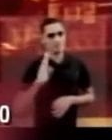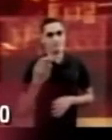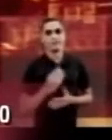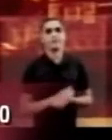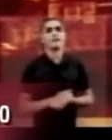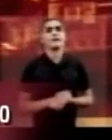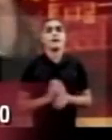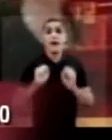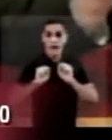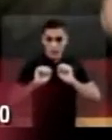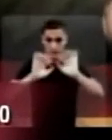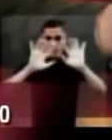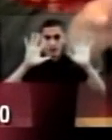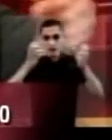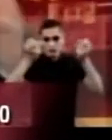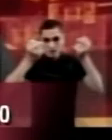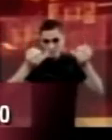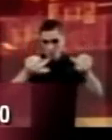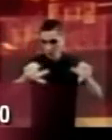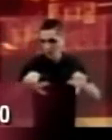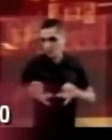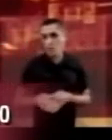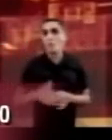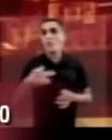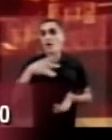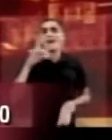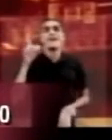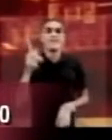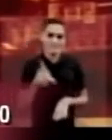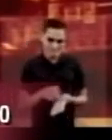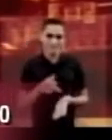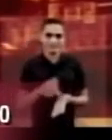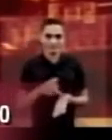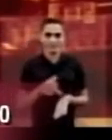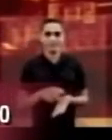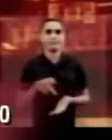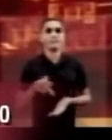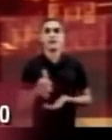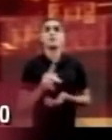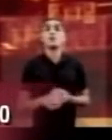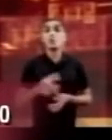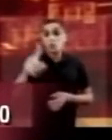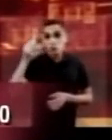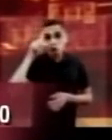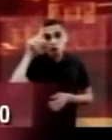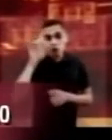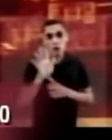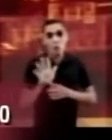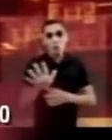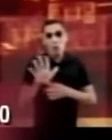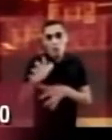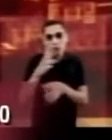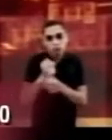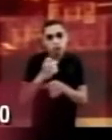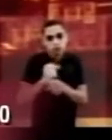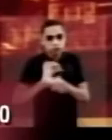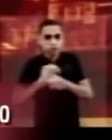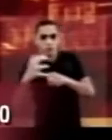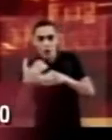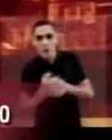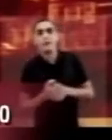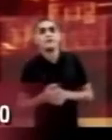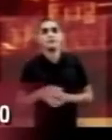A transparência não mente. Nós emitimos todos os dias os casos. Como que eu posso